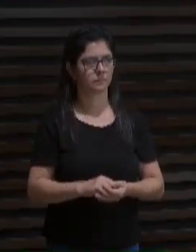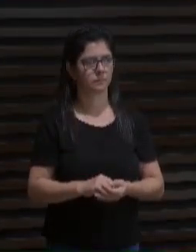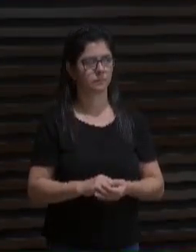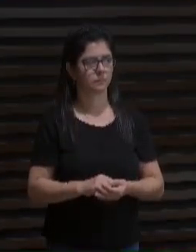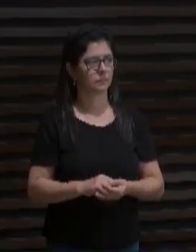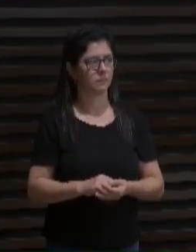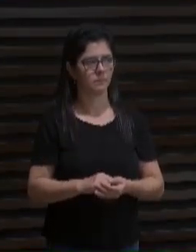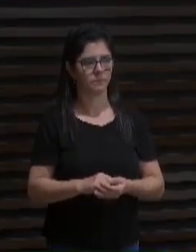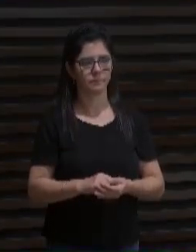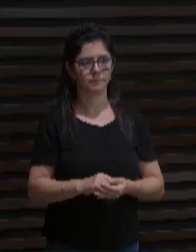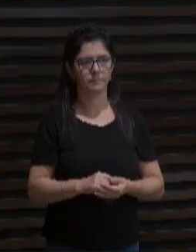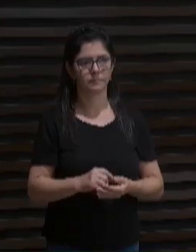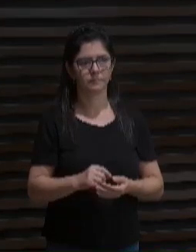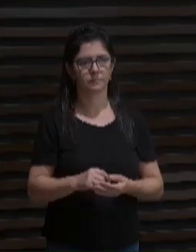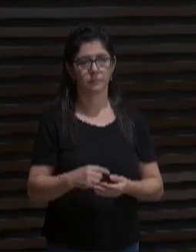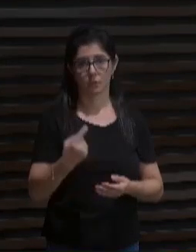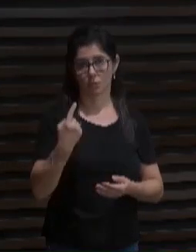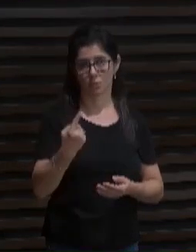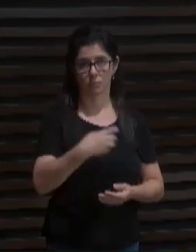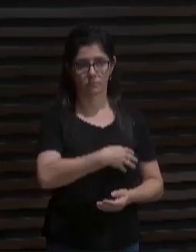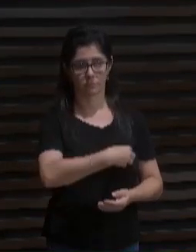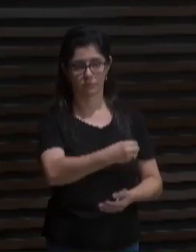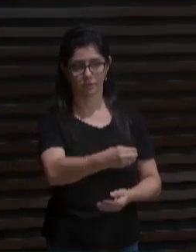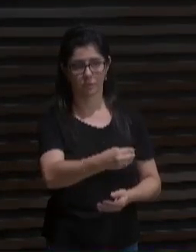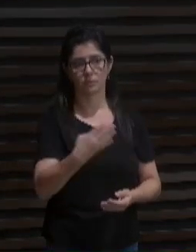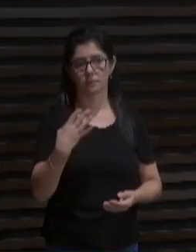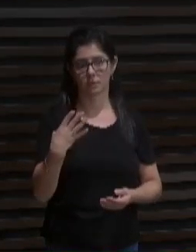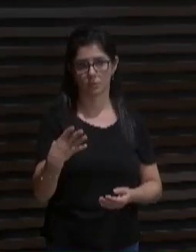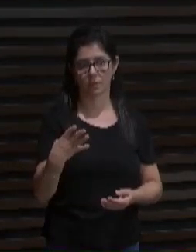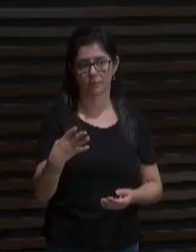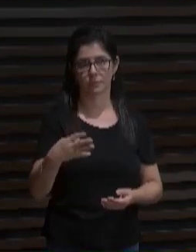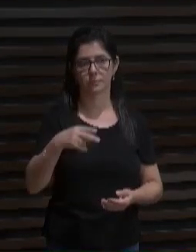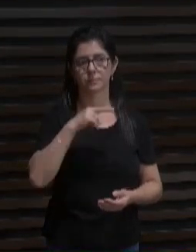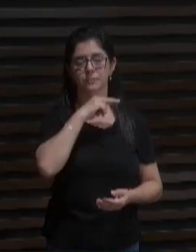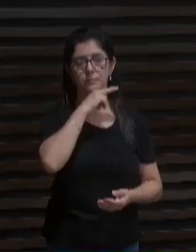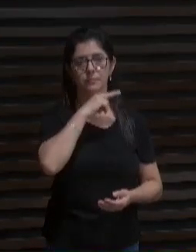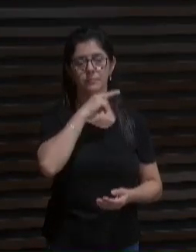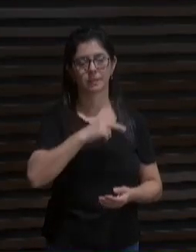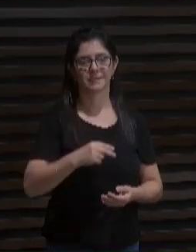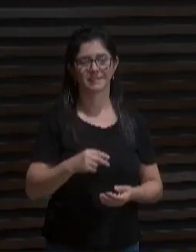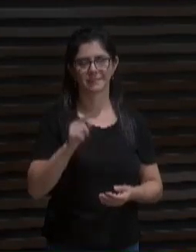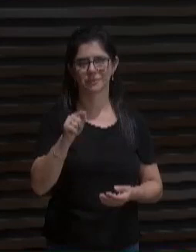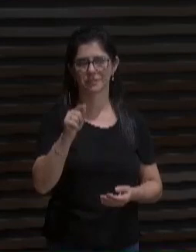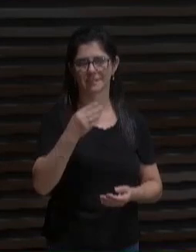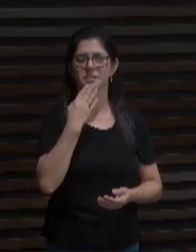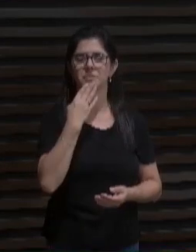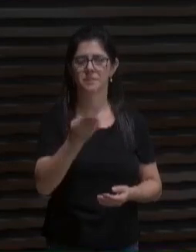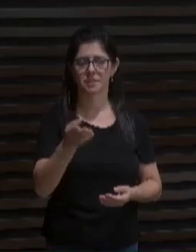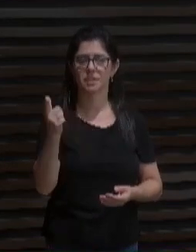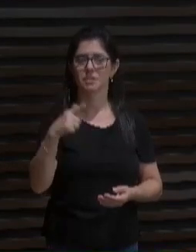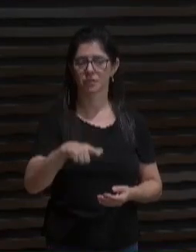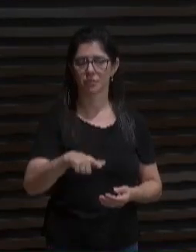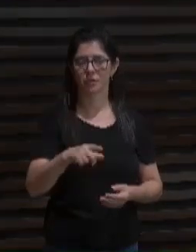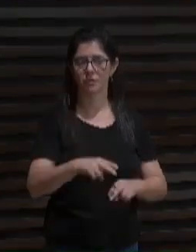Entregando um filho e quatro netos. Se você vier pedir mais outra vez por esses filhos e esses quatro netos,